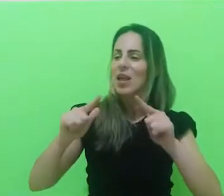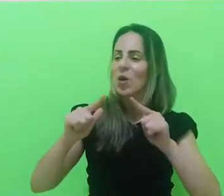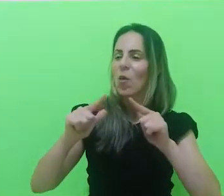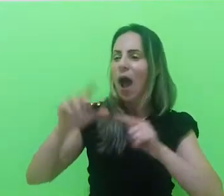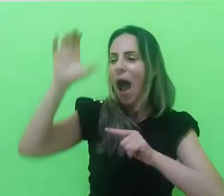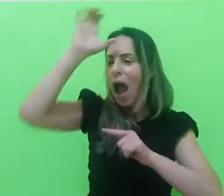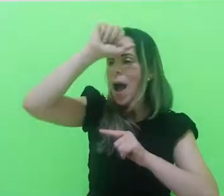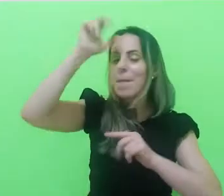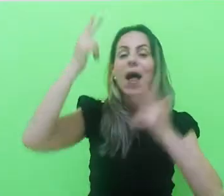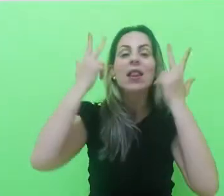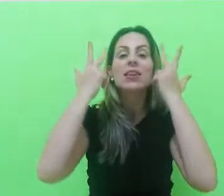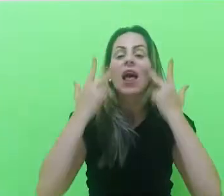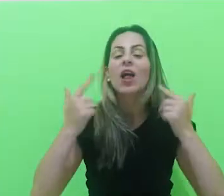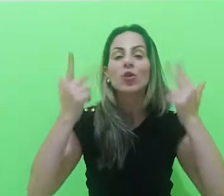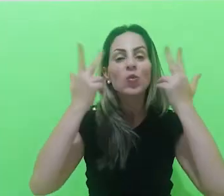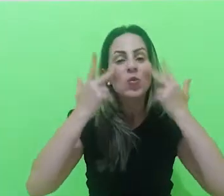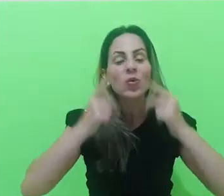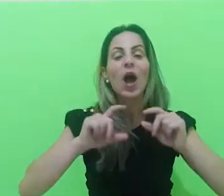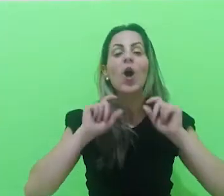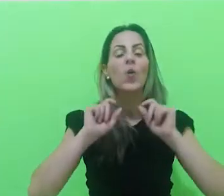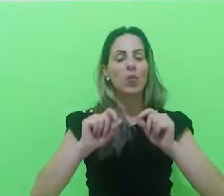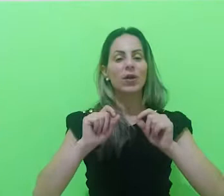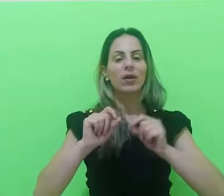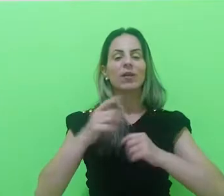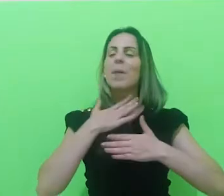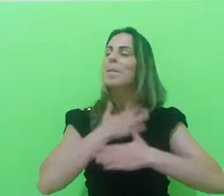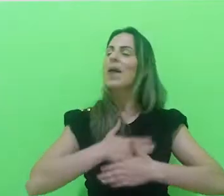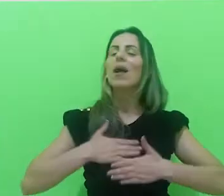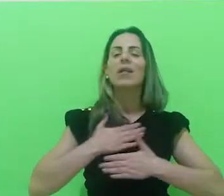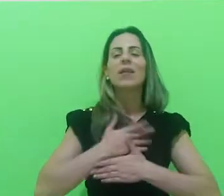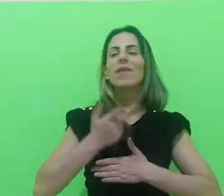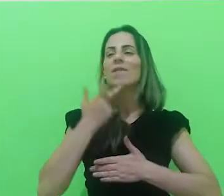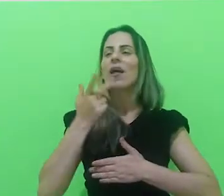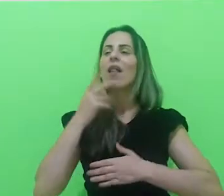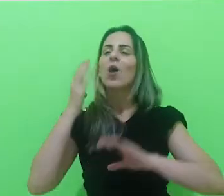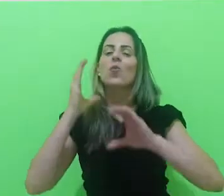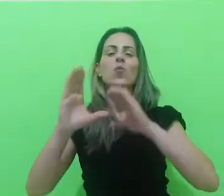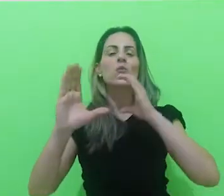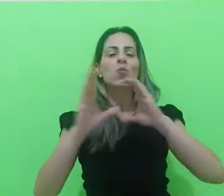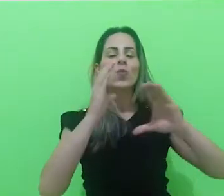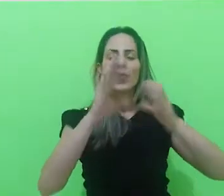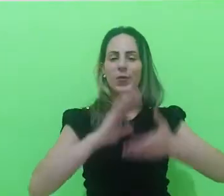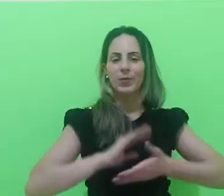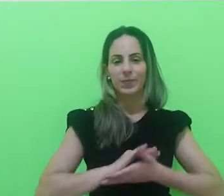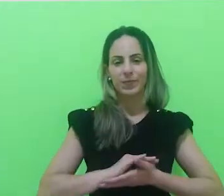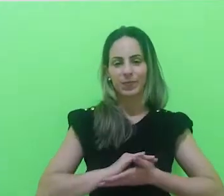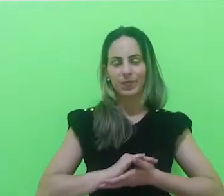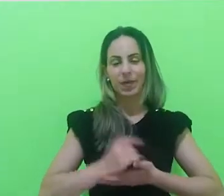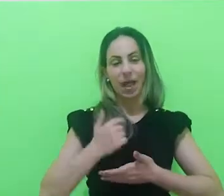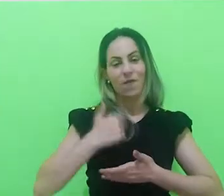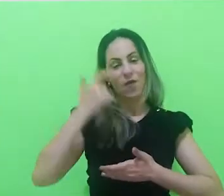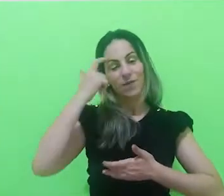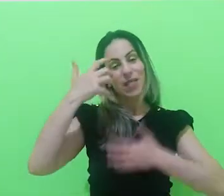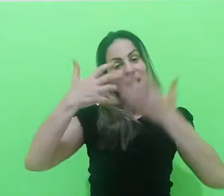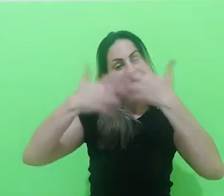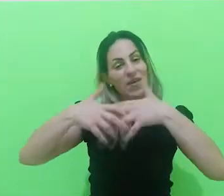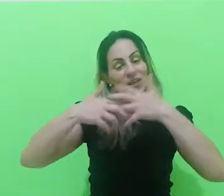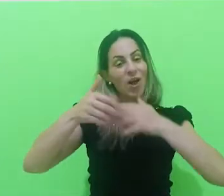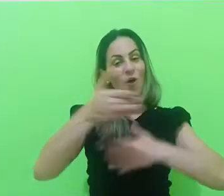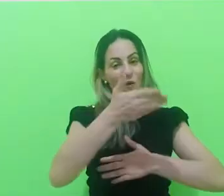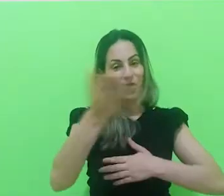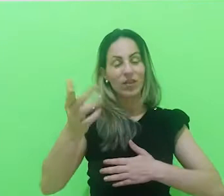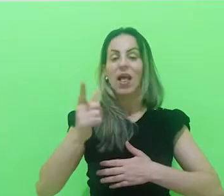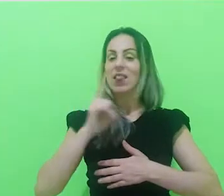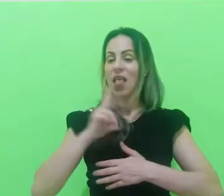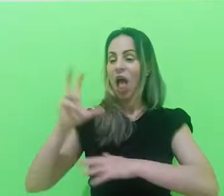forma natural, você automaticamente tem prazer em falar. Então eu vou fazer aqui uma reflexão com você. Quem já teve